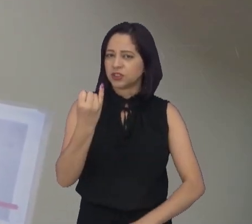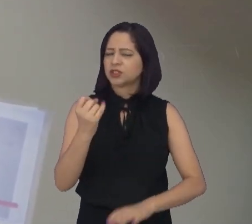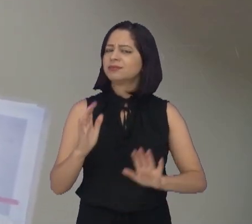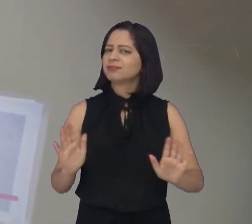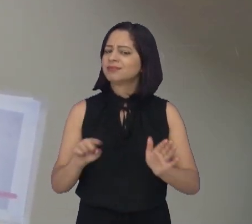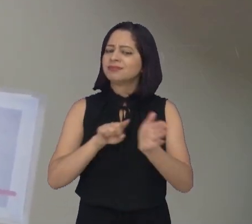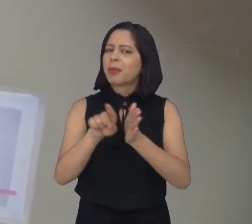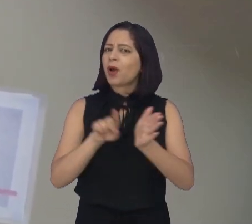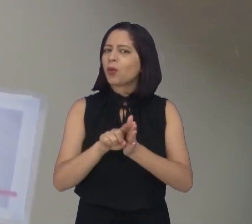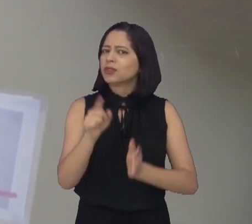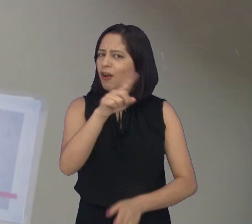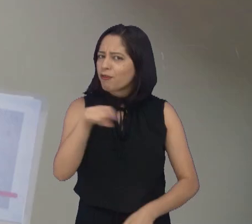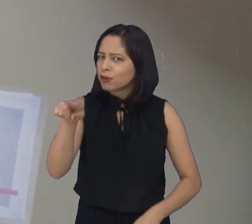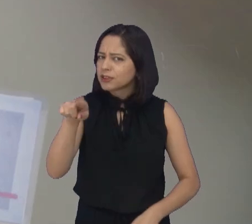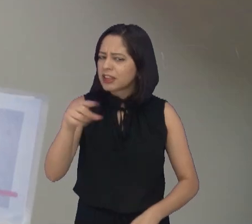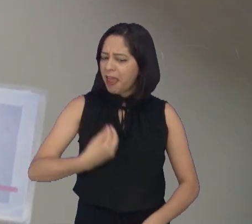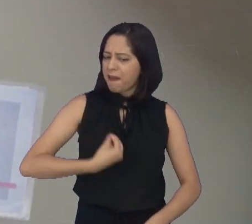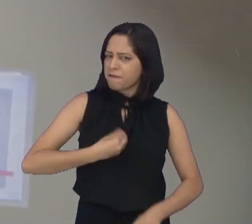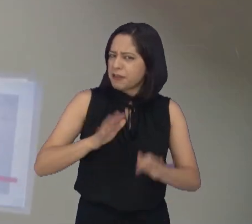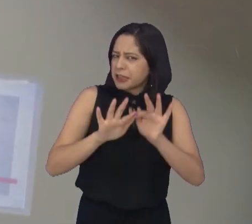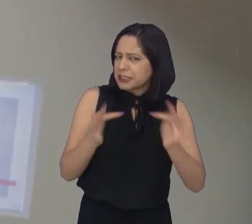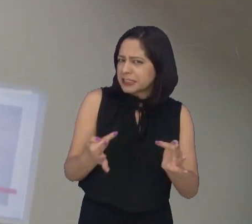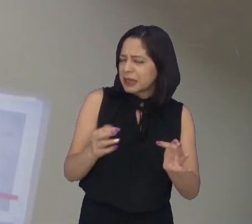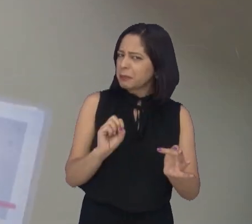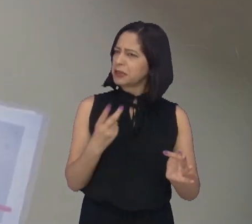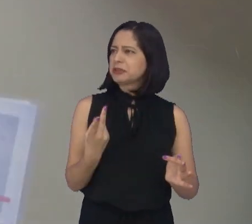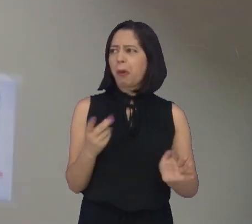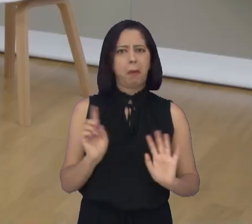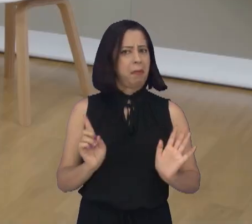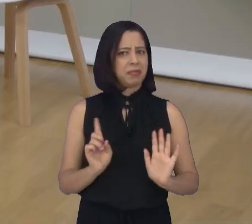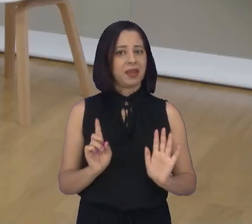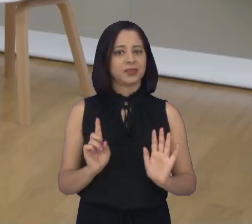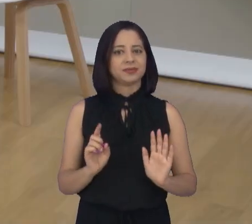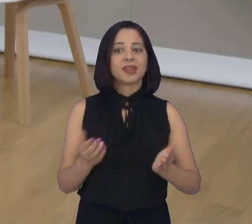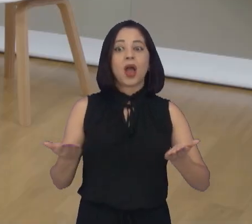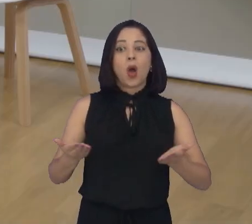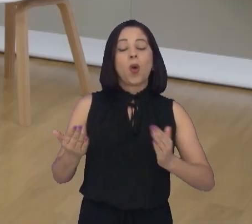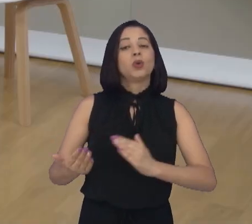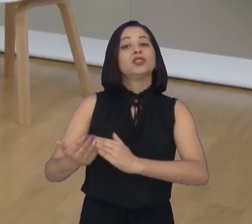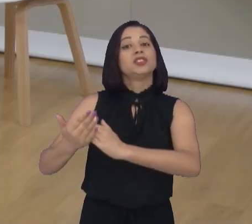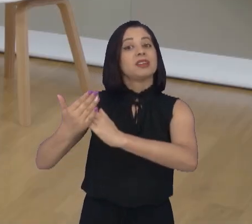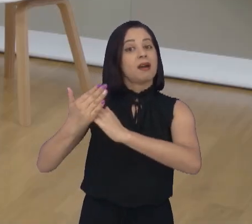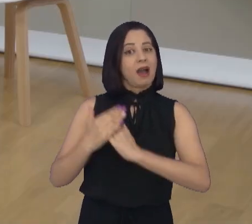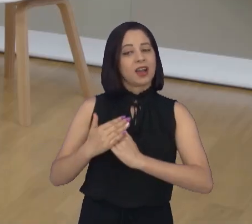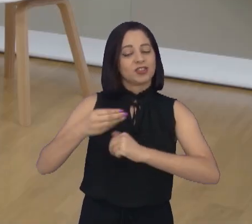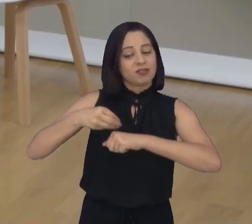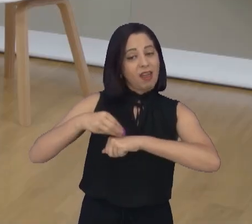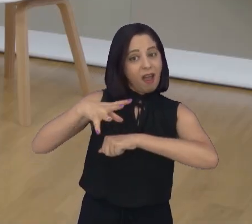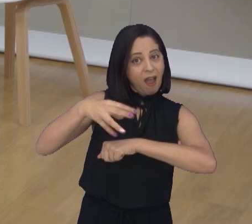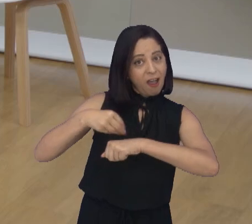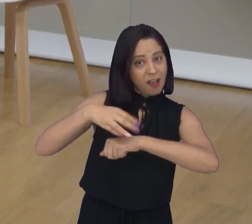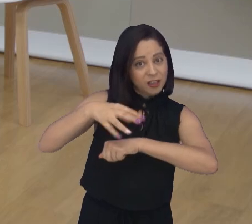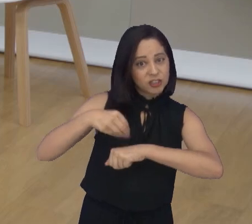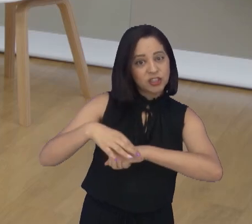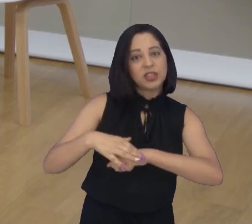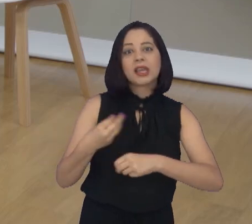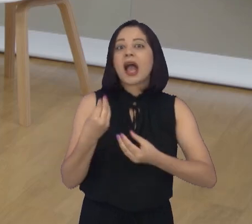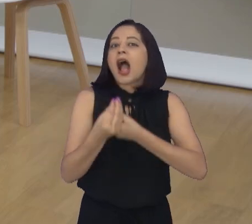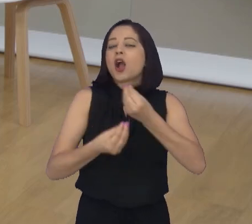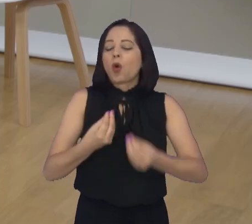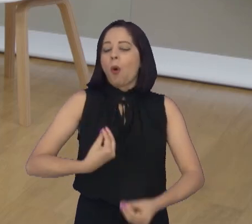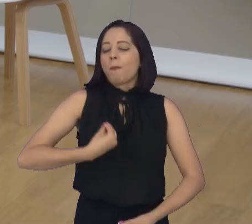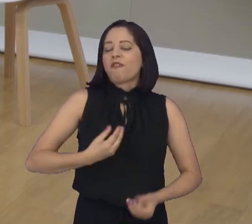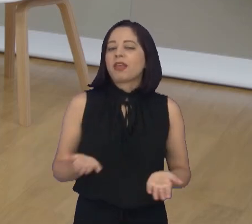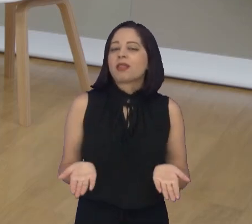você, se considera minimalista ou não? Quem vai ajudar a gente com dicas sobre uma vida